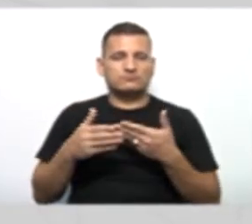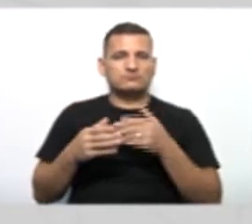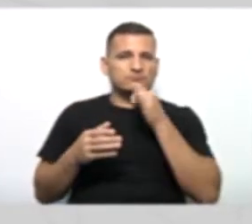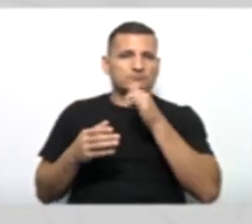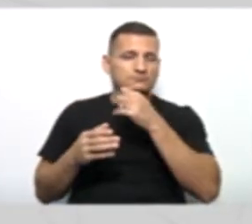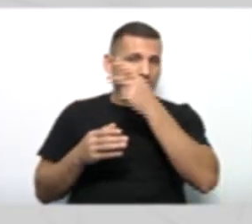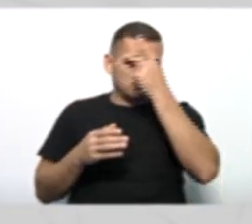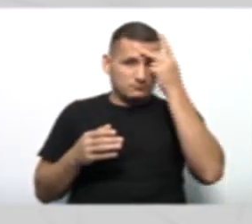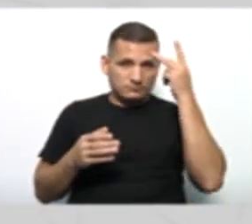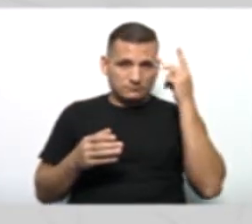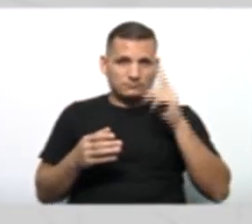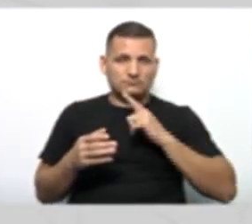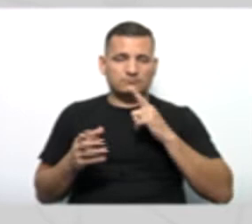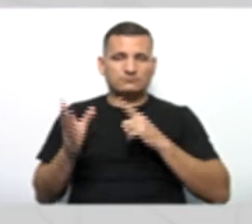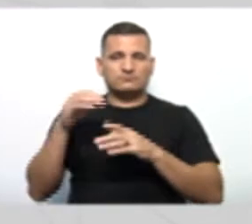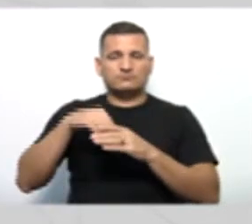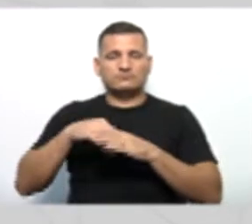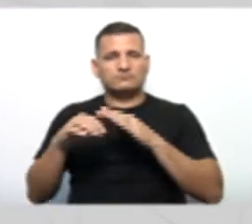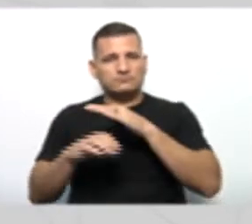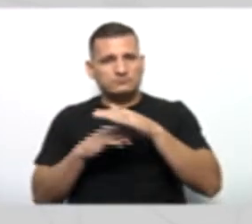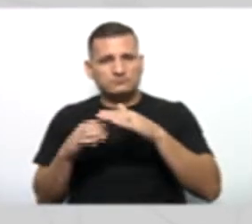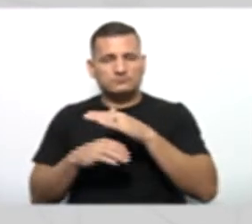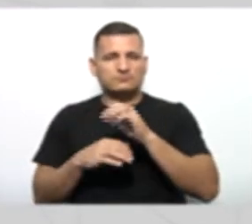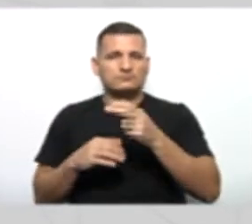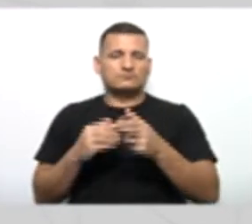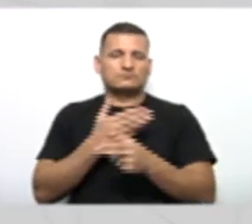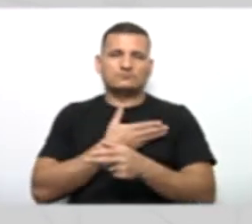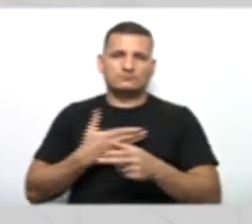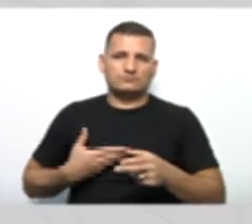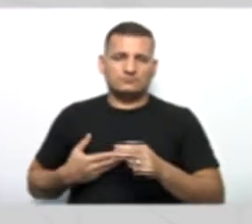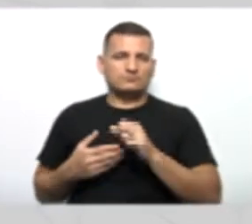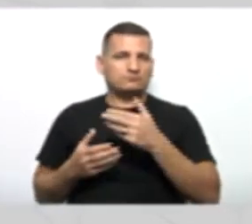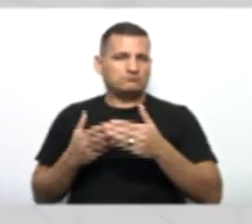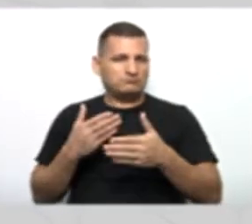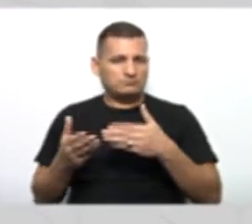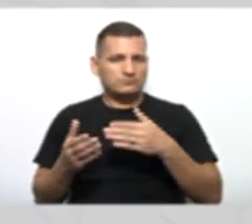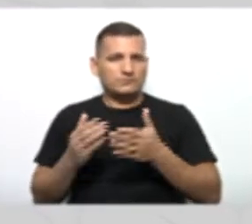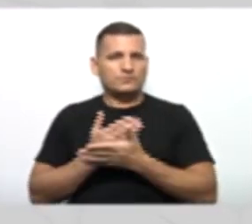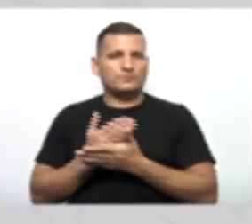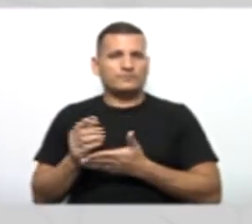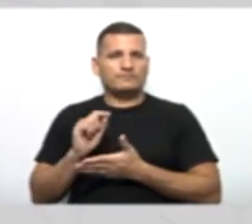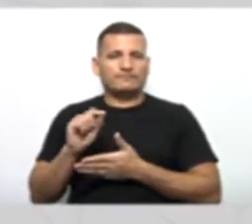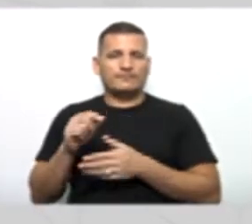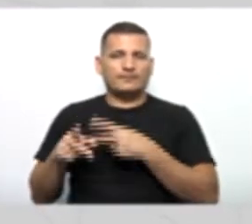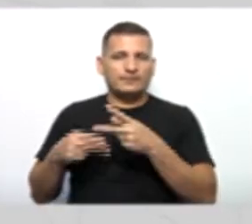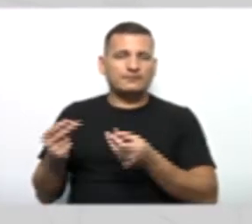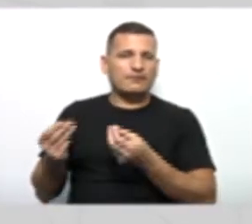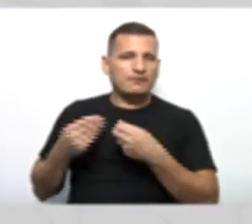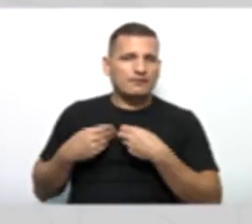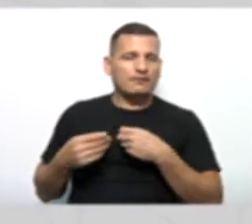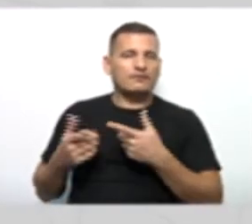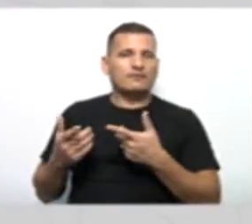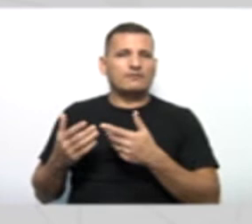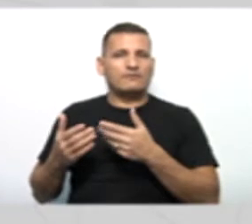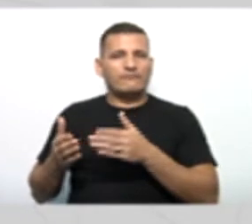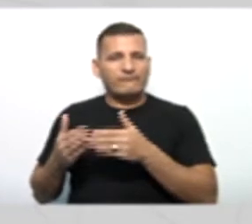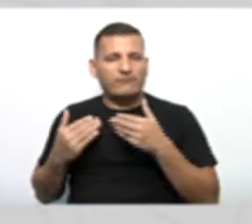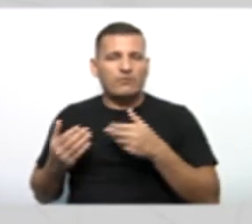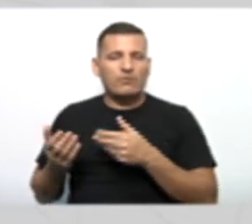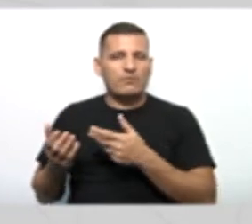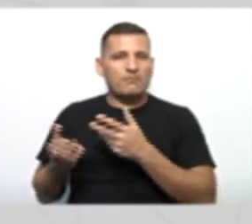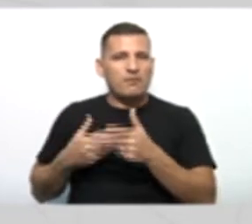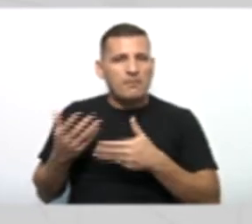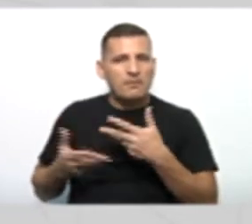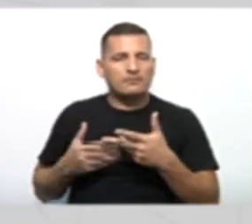uma pessoa faz parte de uma empresa de um órgão público ou de uma cooperativa e começa a receber presentes e favores né isso é